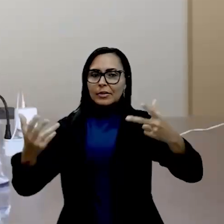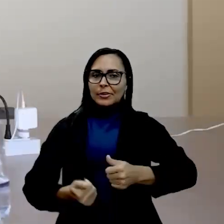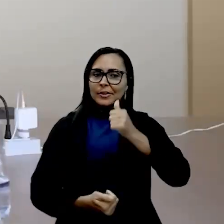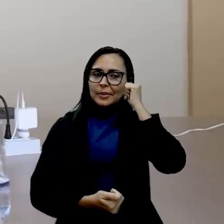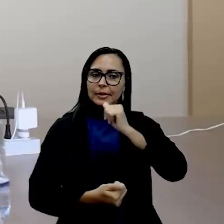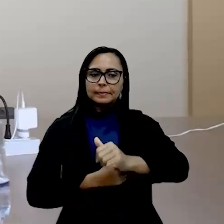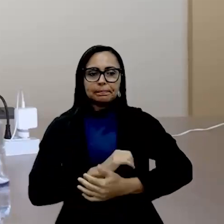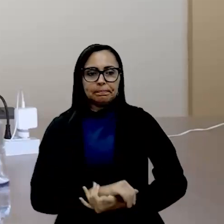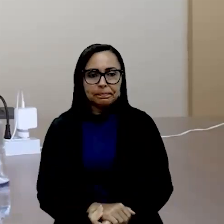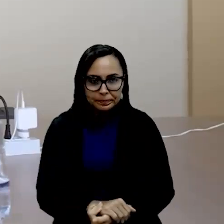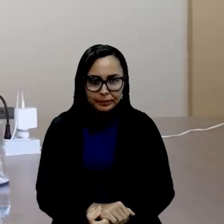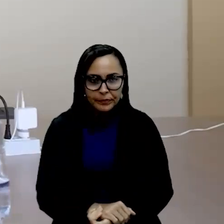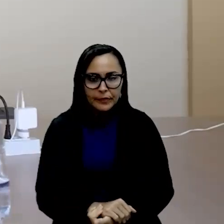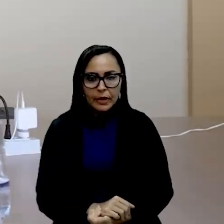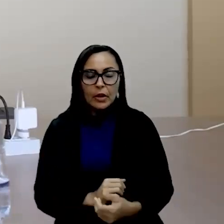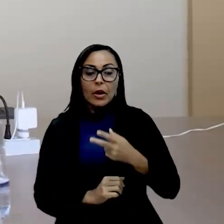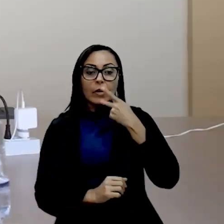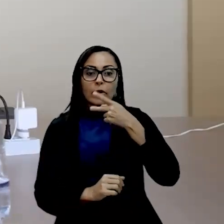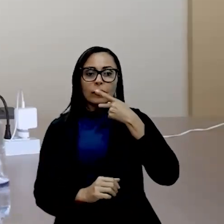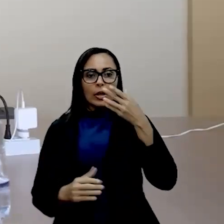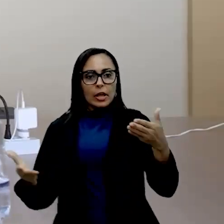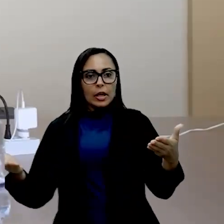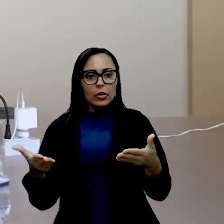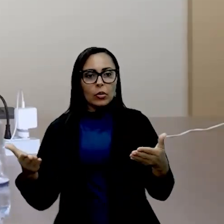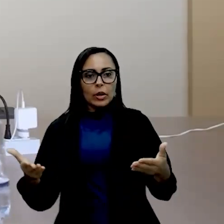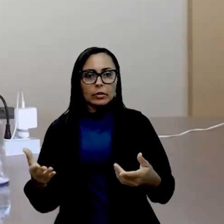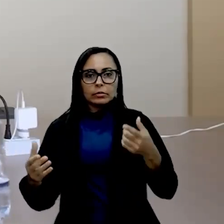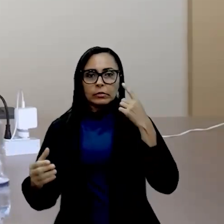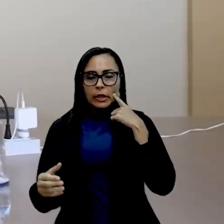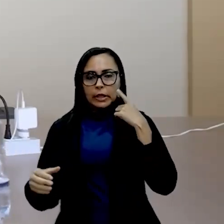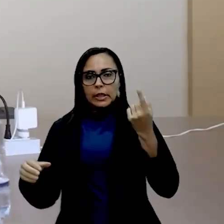E vamos falar um pouco sobre a próstata, né? Sobre a próstata.